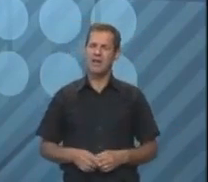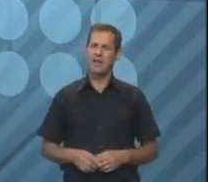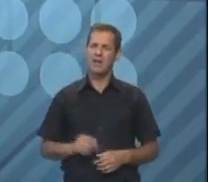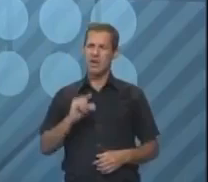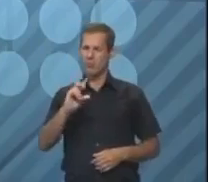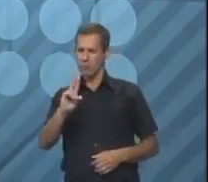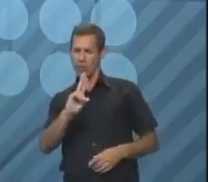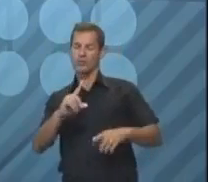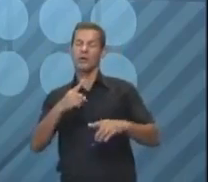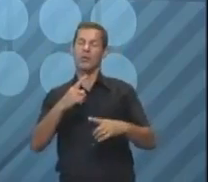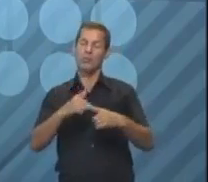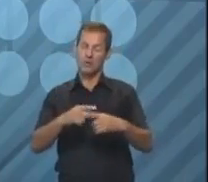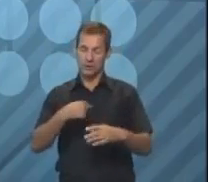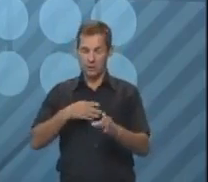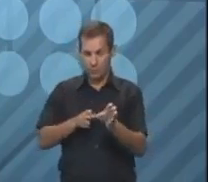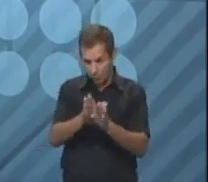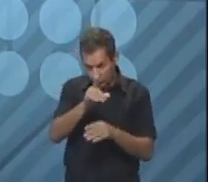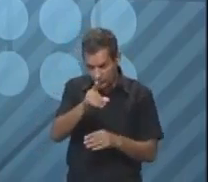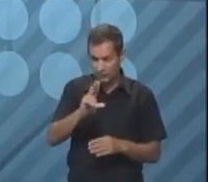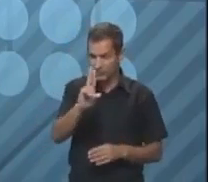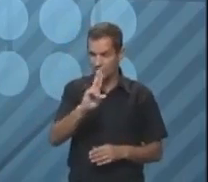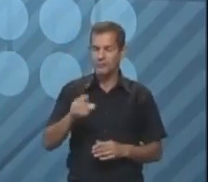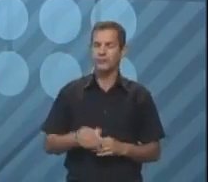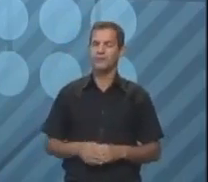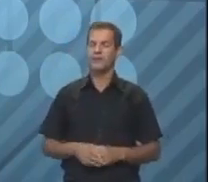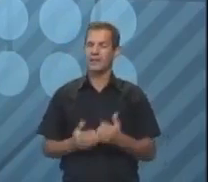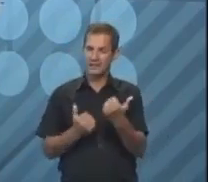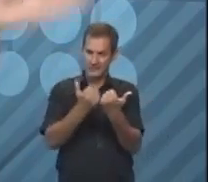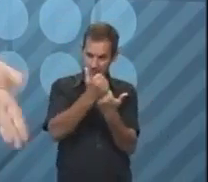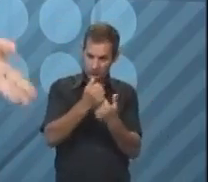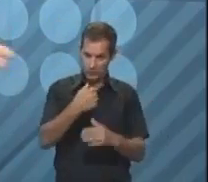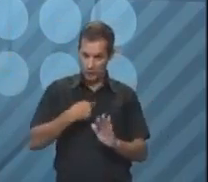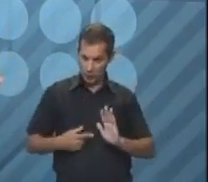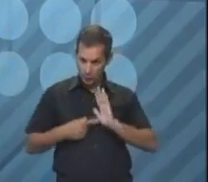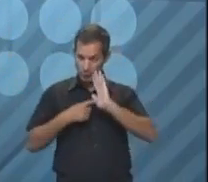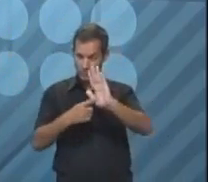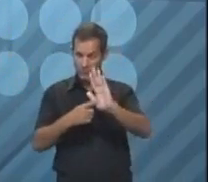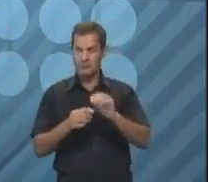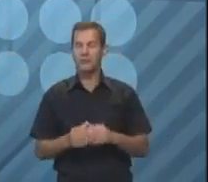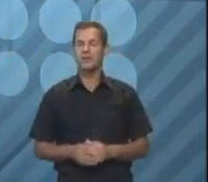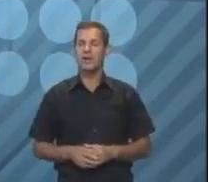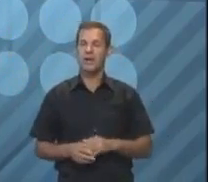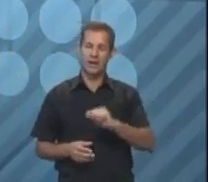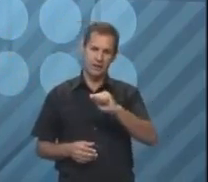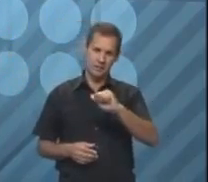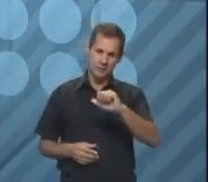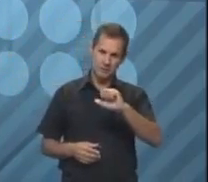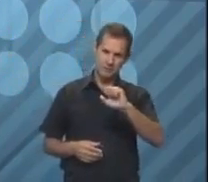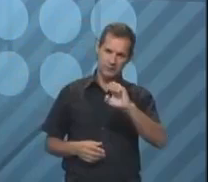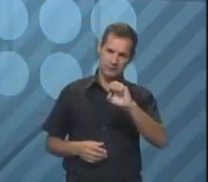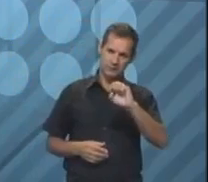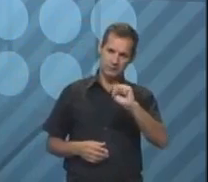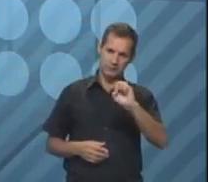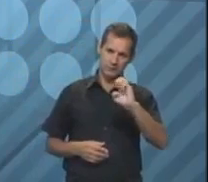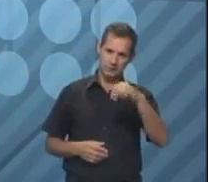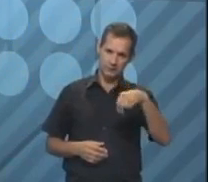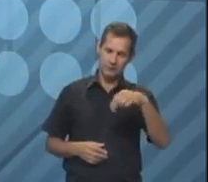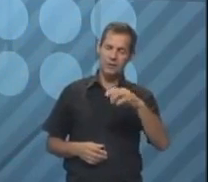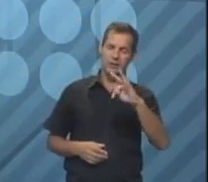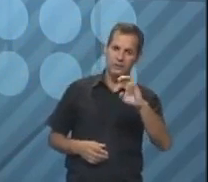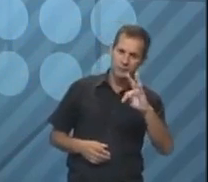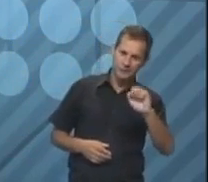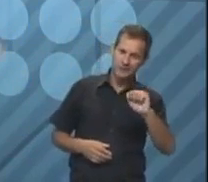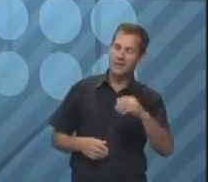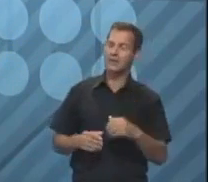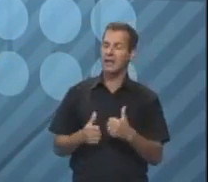usual, por isso, eu aconselho você a utilizar a substituição que eu apresentei aqui, a seno θ. Essa substituição você pode